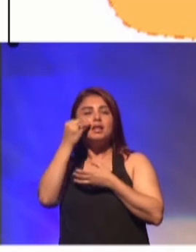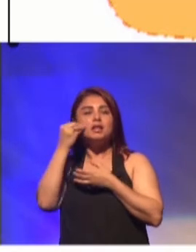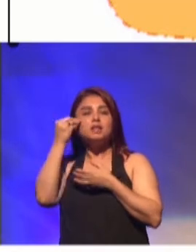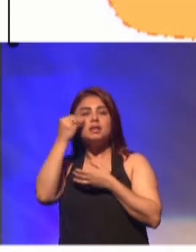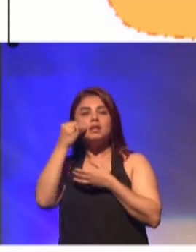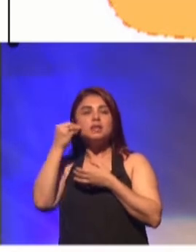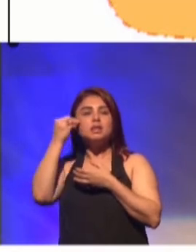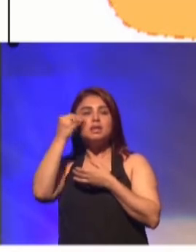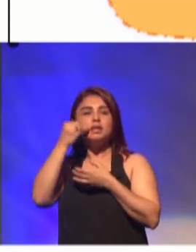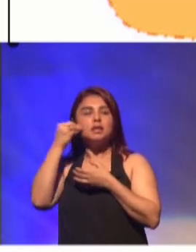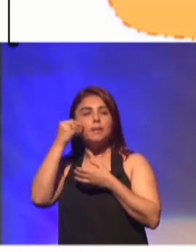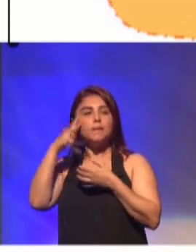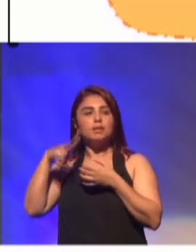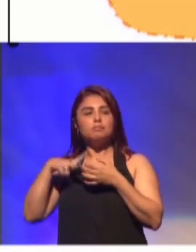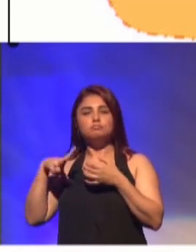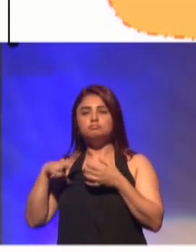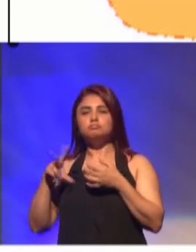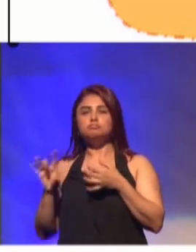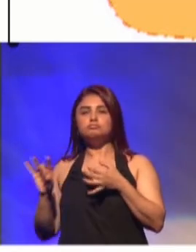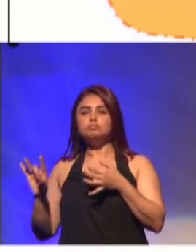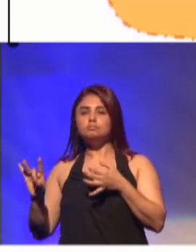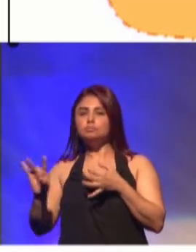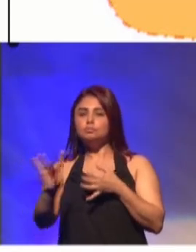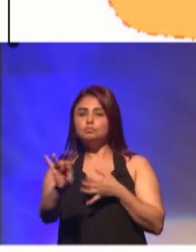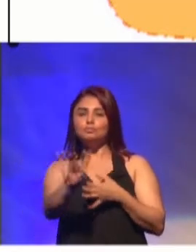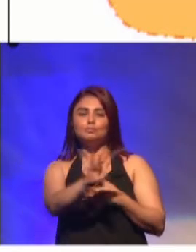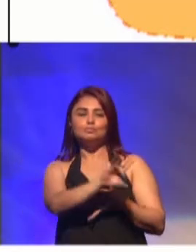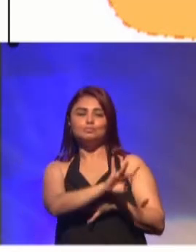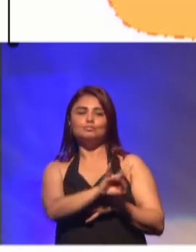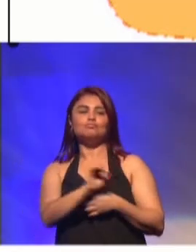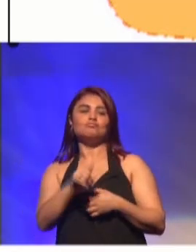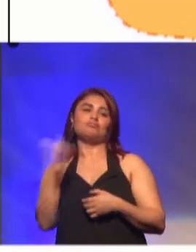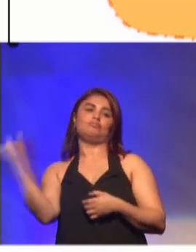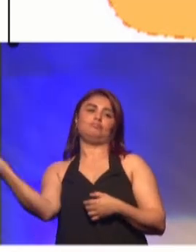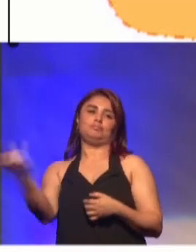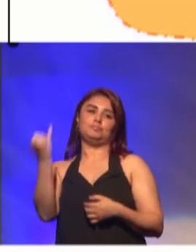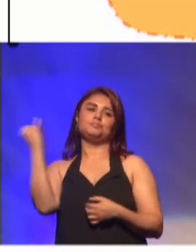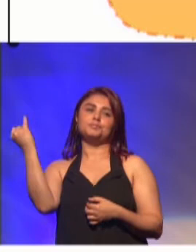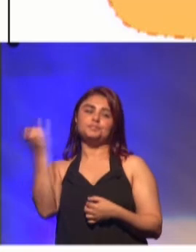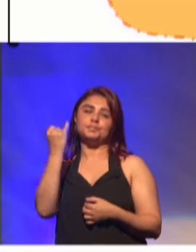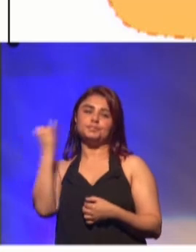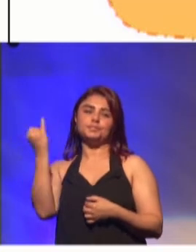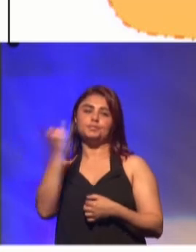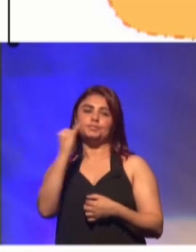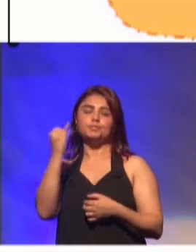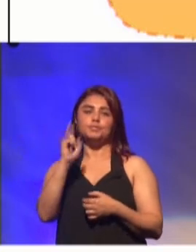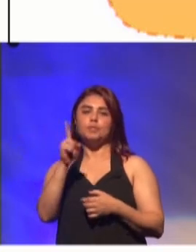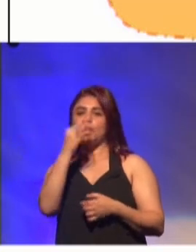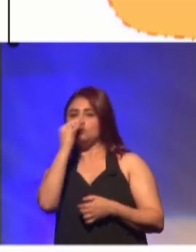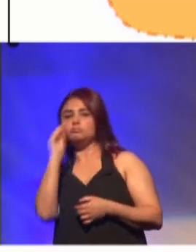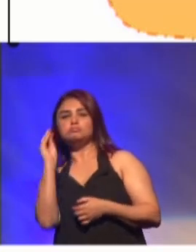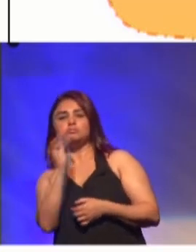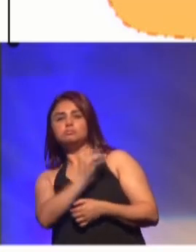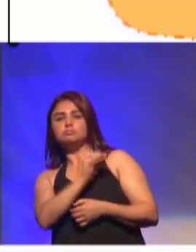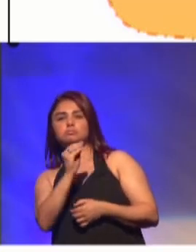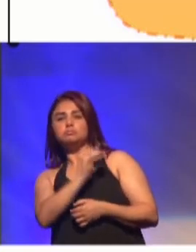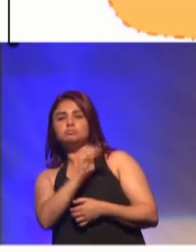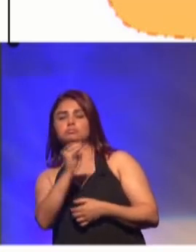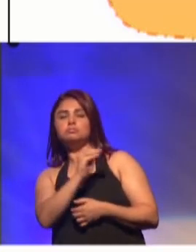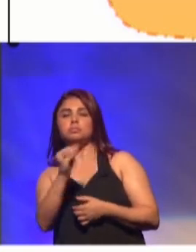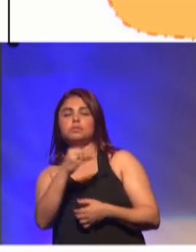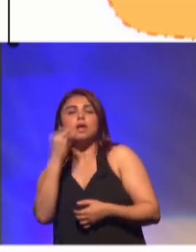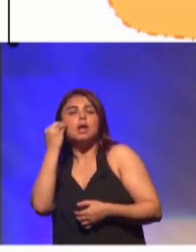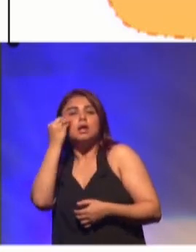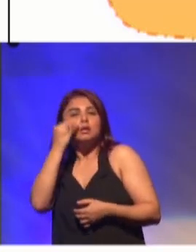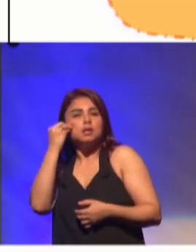experiência pessoal de cada um é importante. não desprezem a